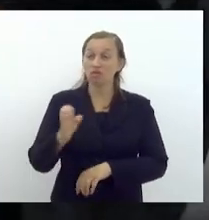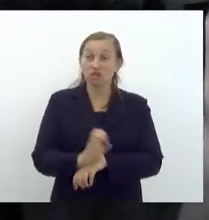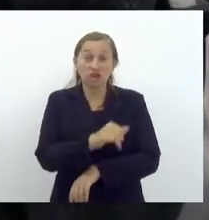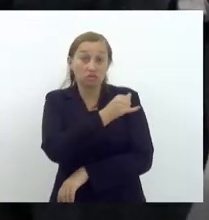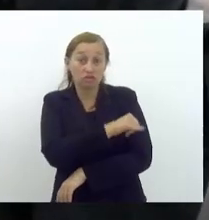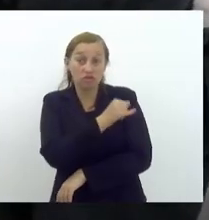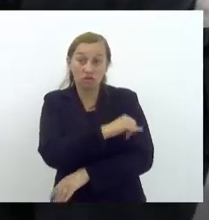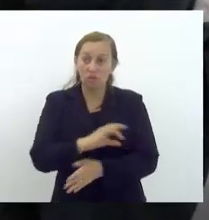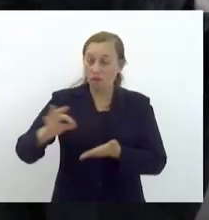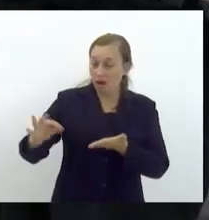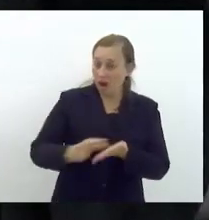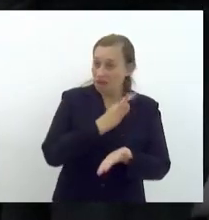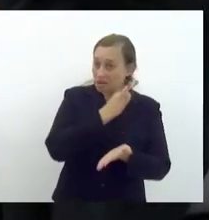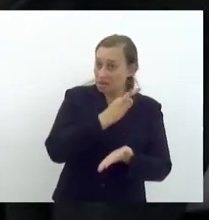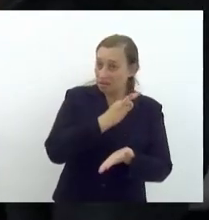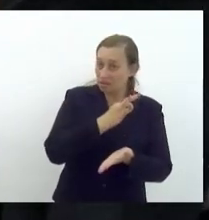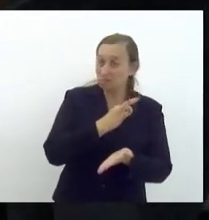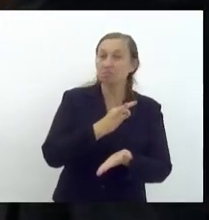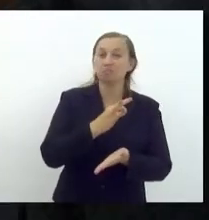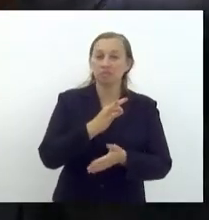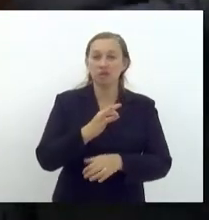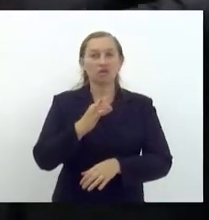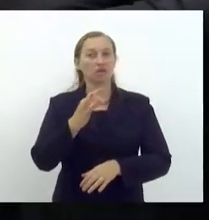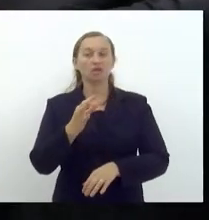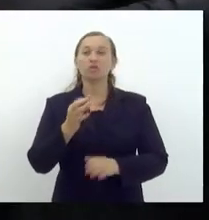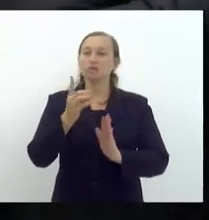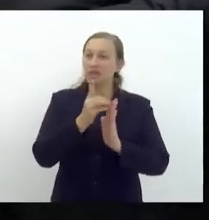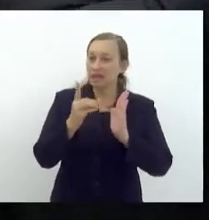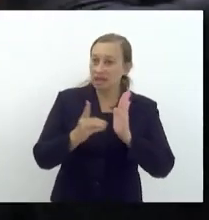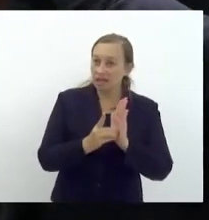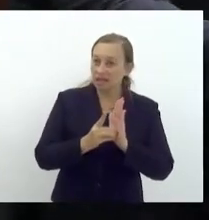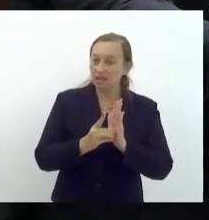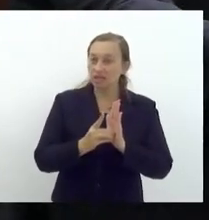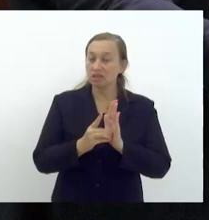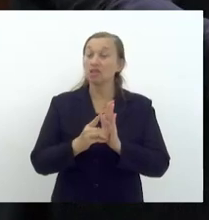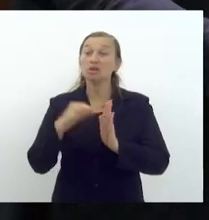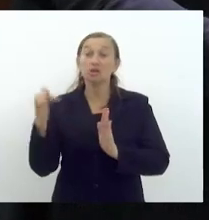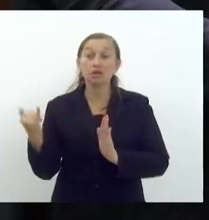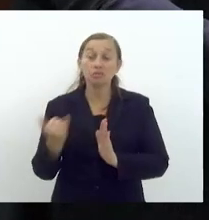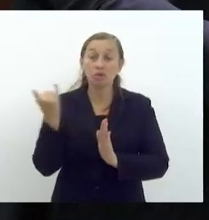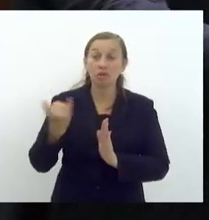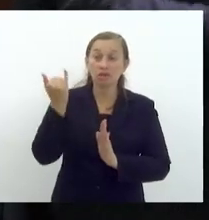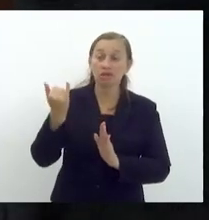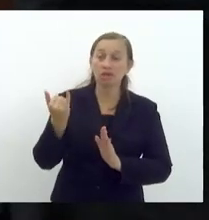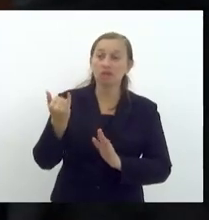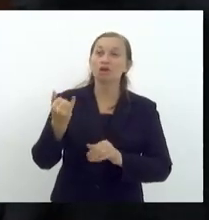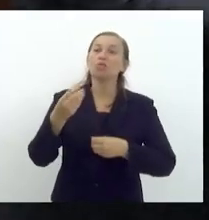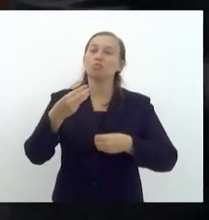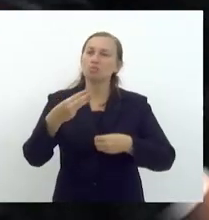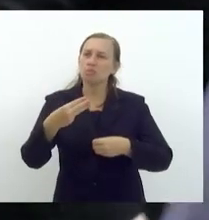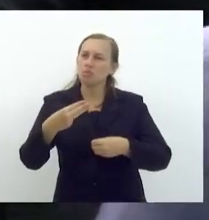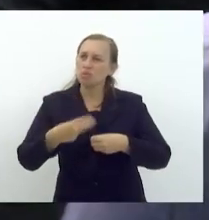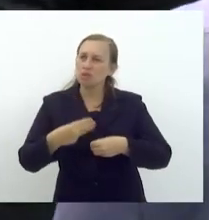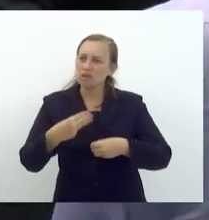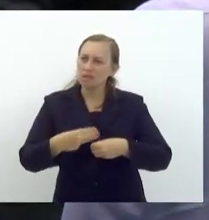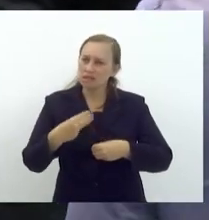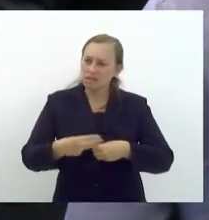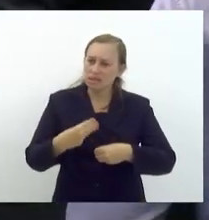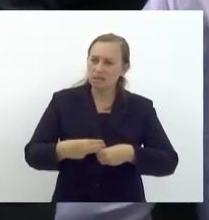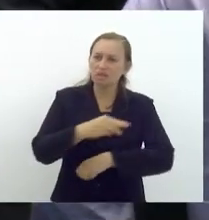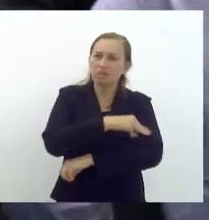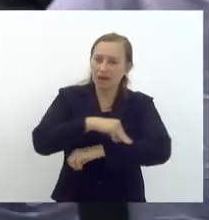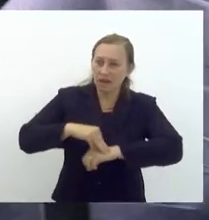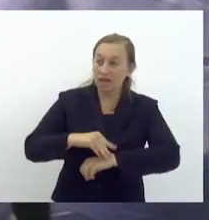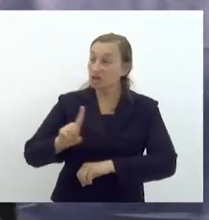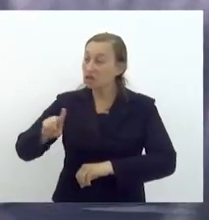assinou um decreto de utilidade pública muito importante para o município de Macaé Mas também para o interior do